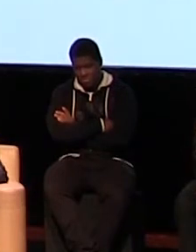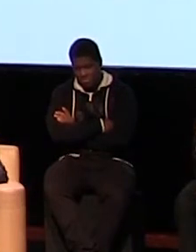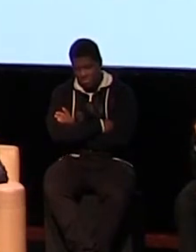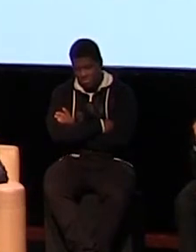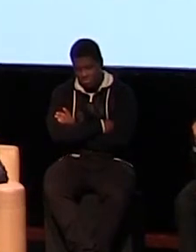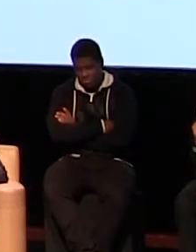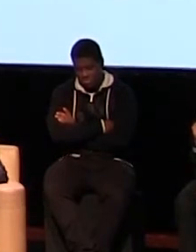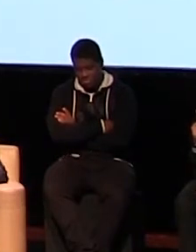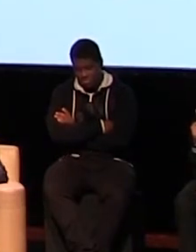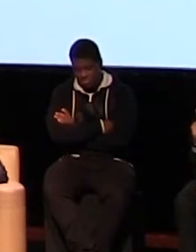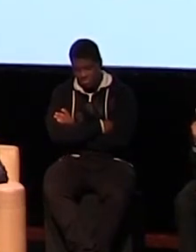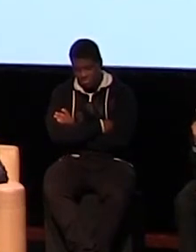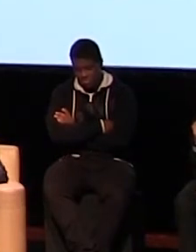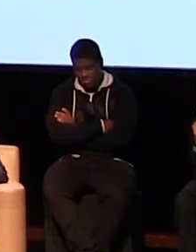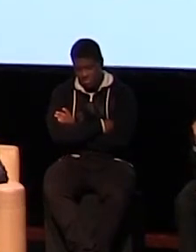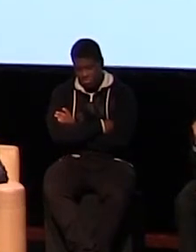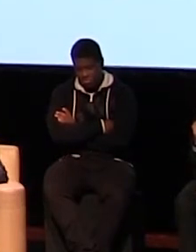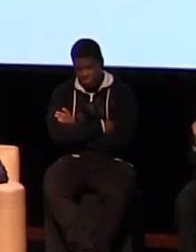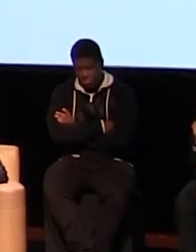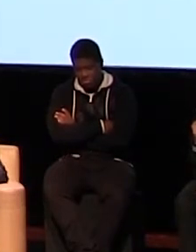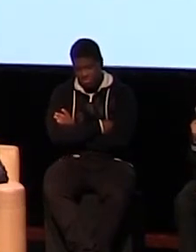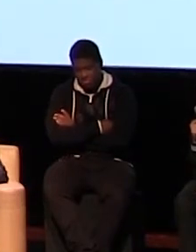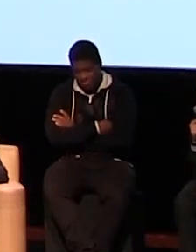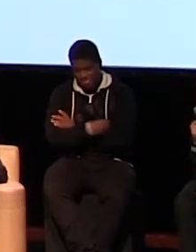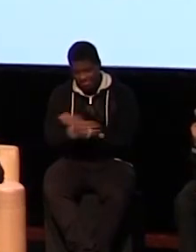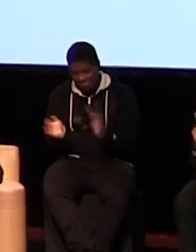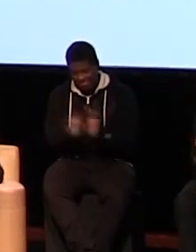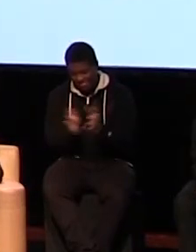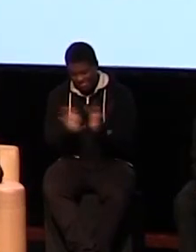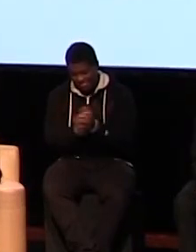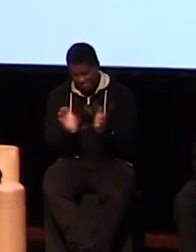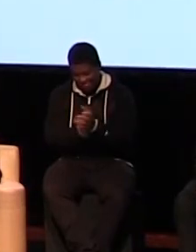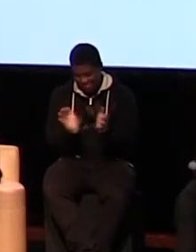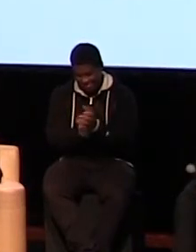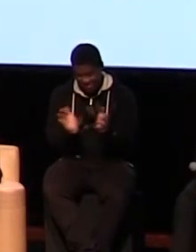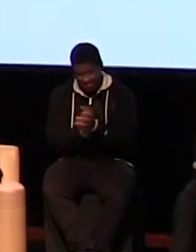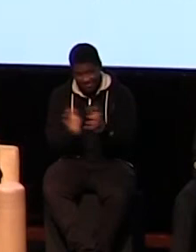E muito obrigado por ter feito a nossa escola um lugar muito melhor.